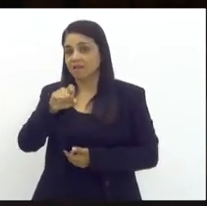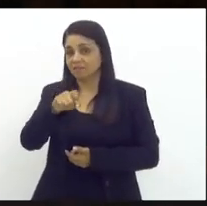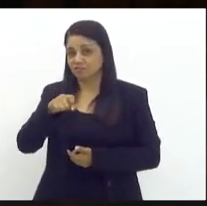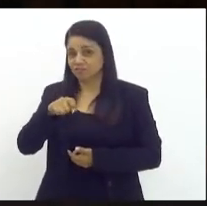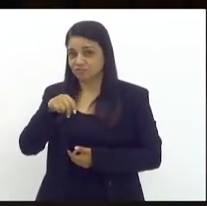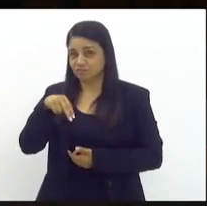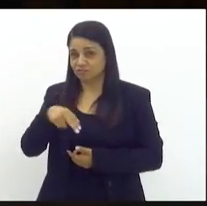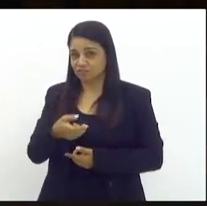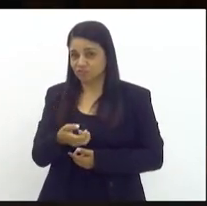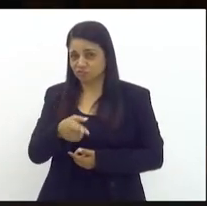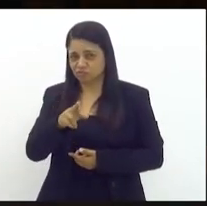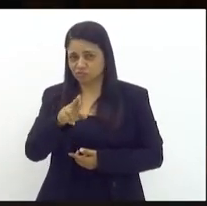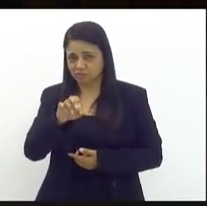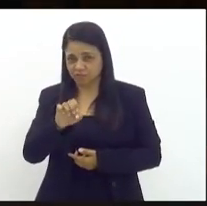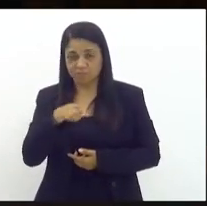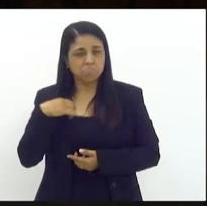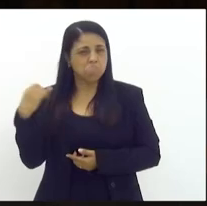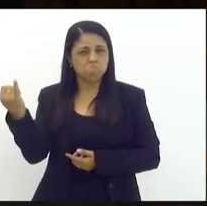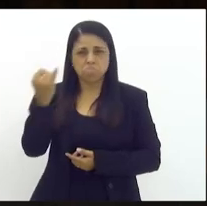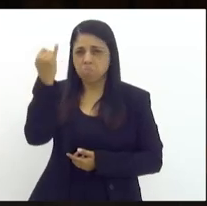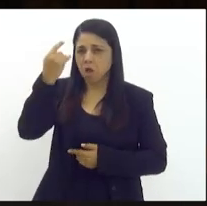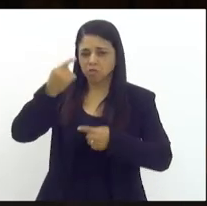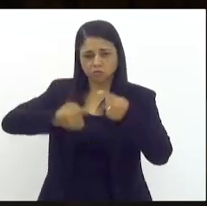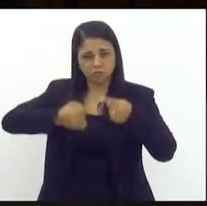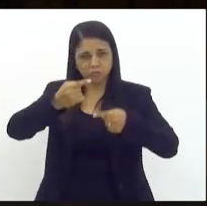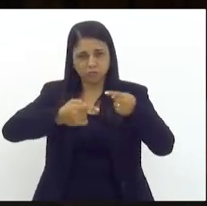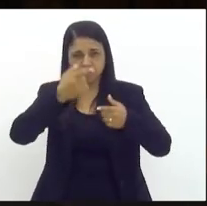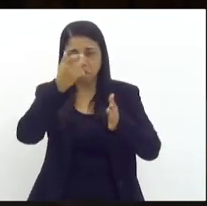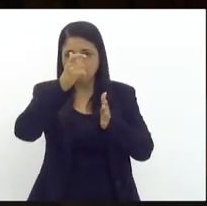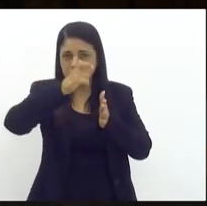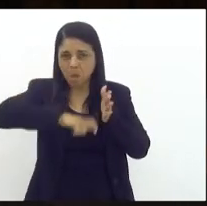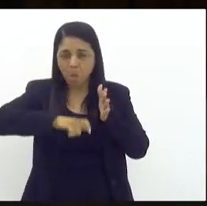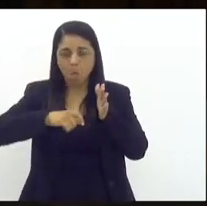importante essa discussão sobre a reforma tributária